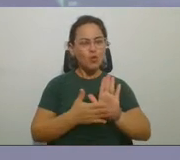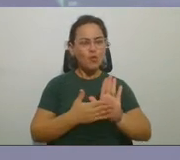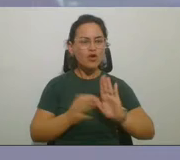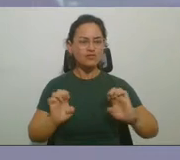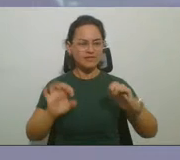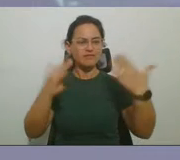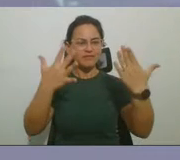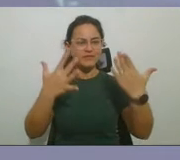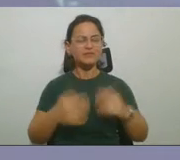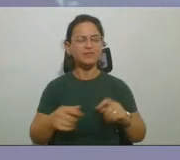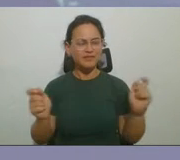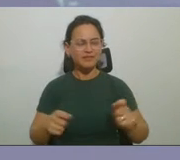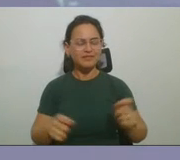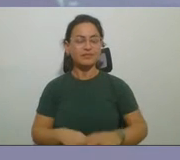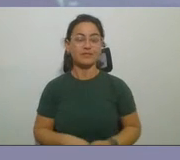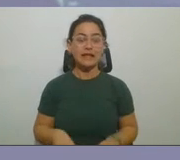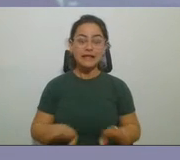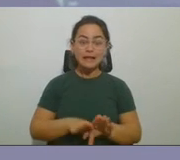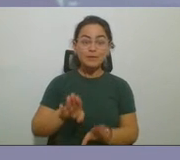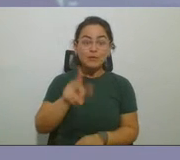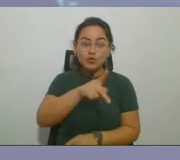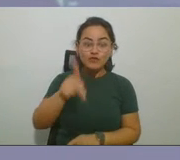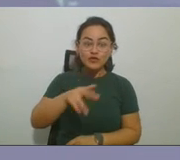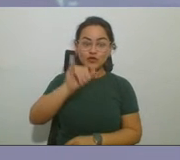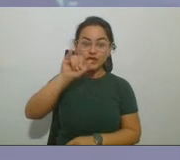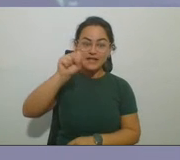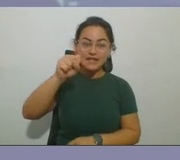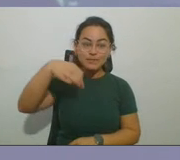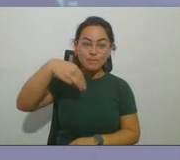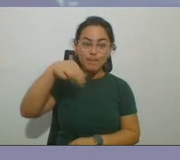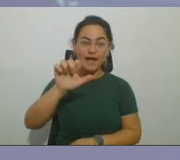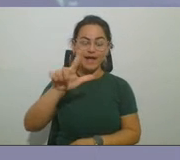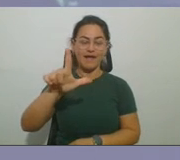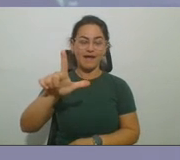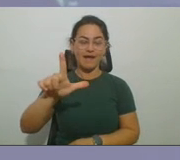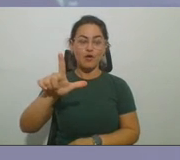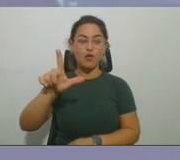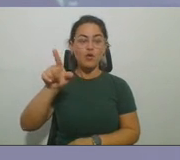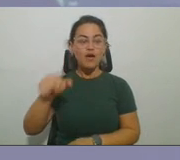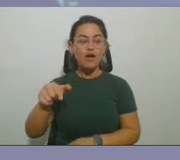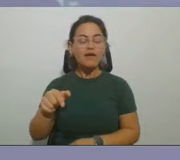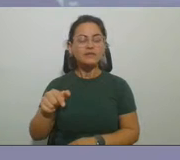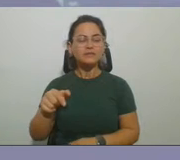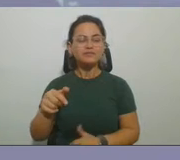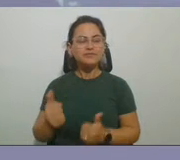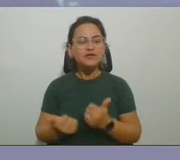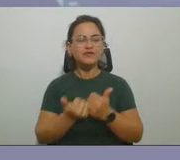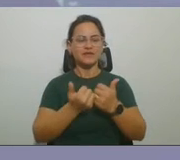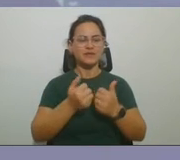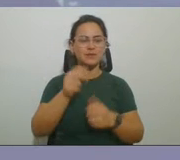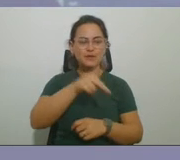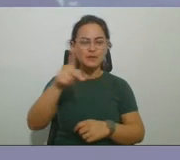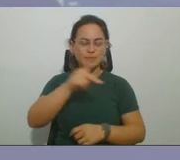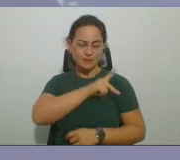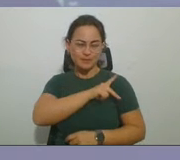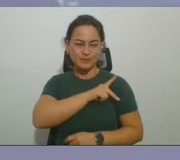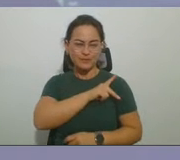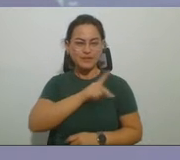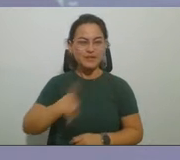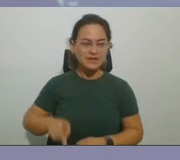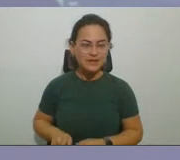amigo, colega de trabalho e vice-presidente do evento, que contribuiu com sua larga